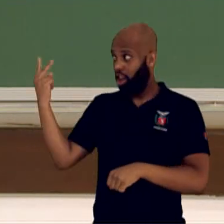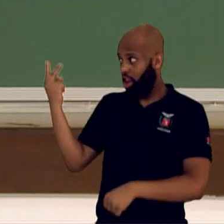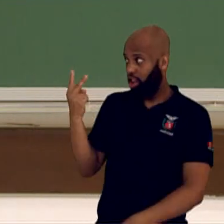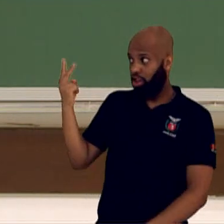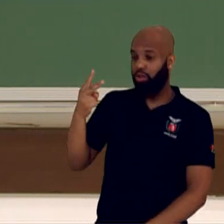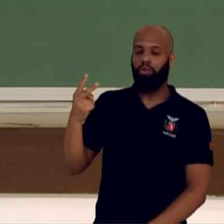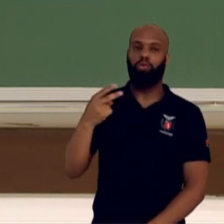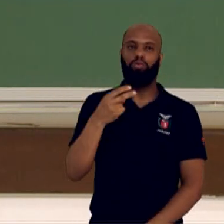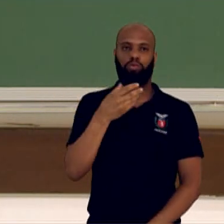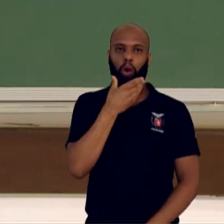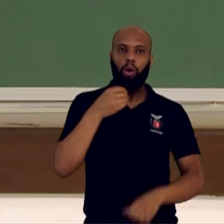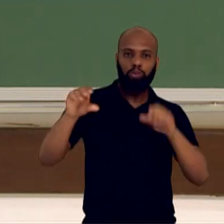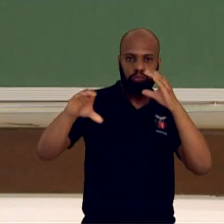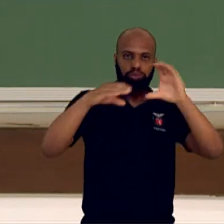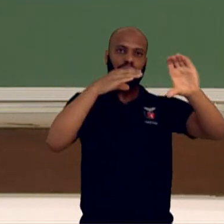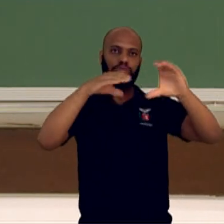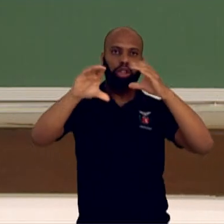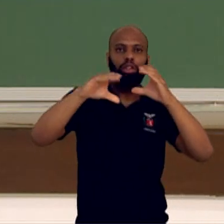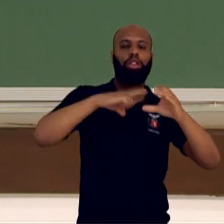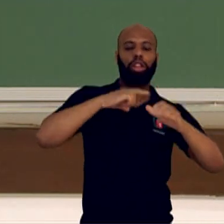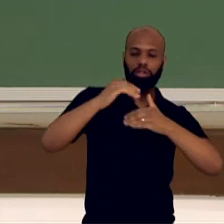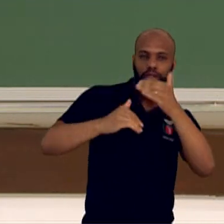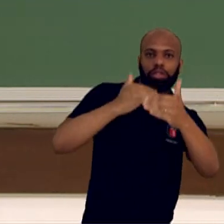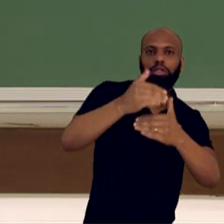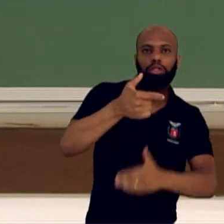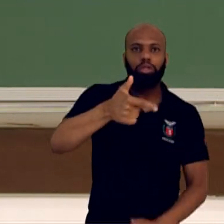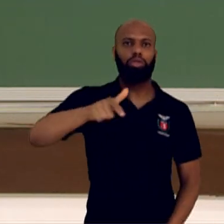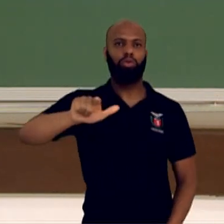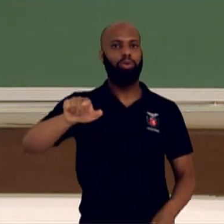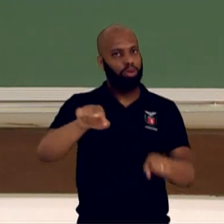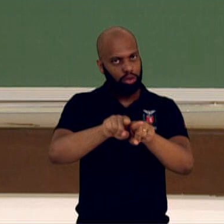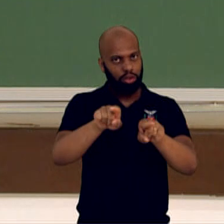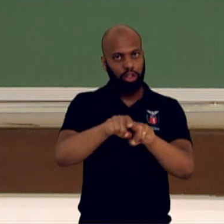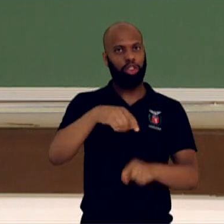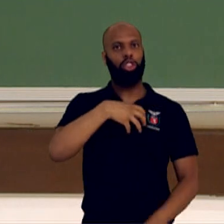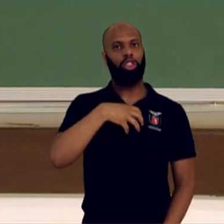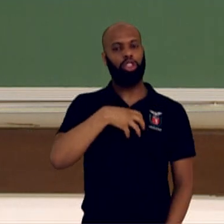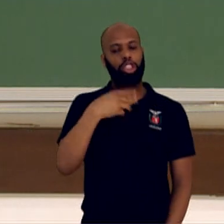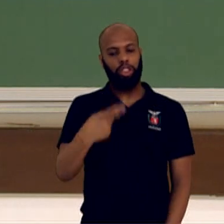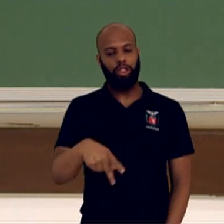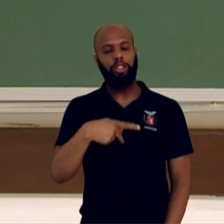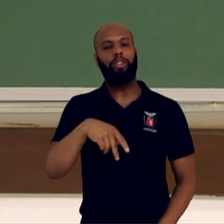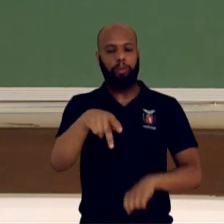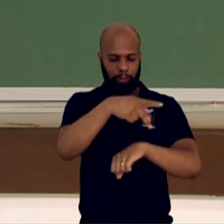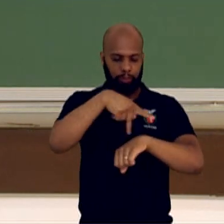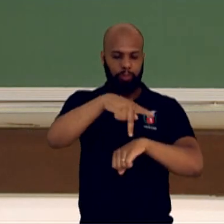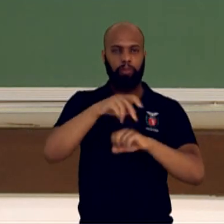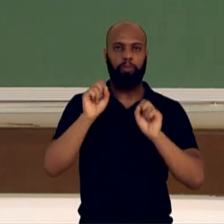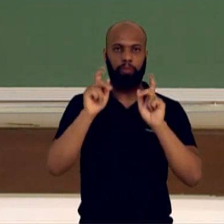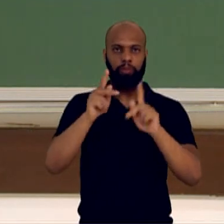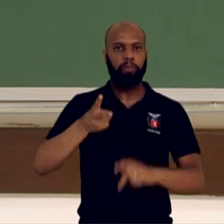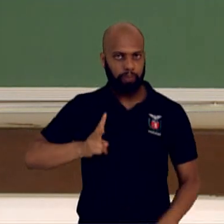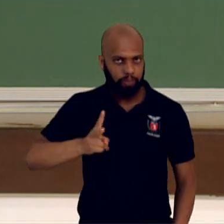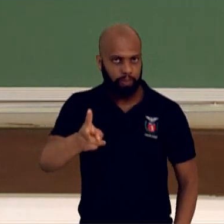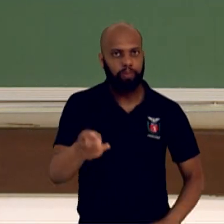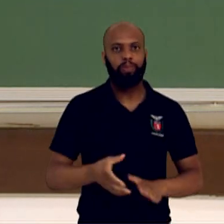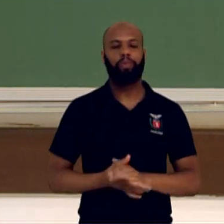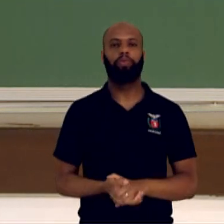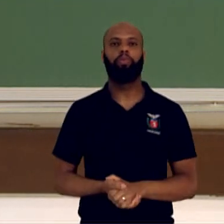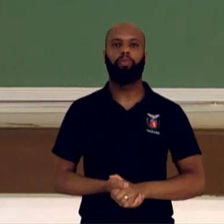isso, né? E foi, claro, se desenvolvendo entre outros músicos do nosso país, certo? Vamos em frente.